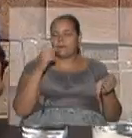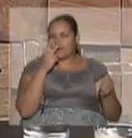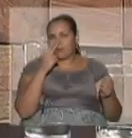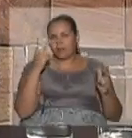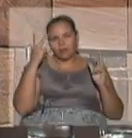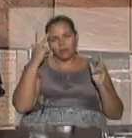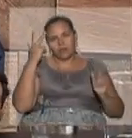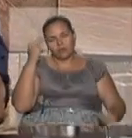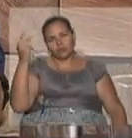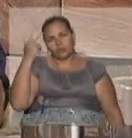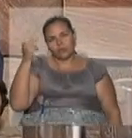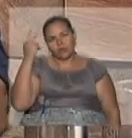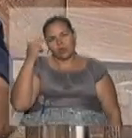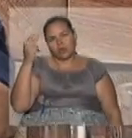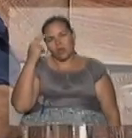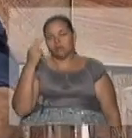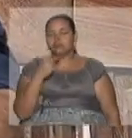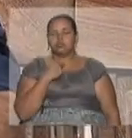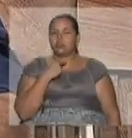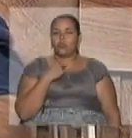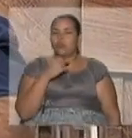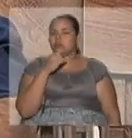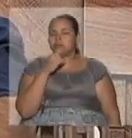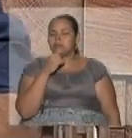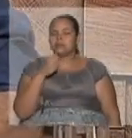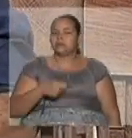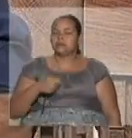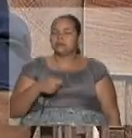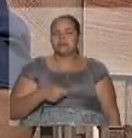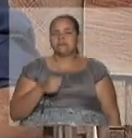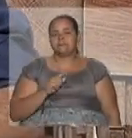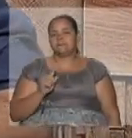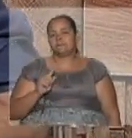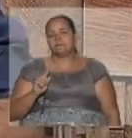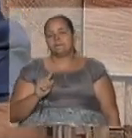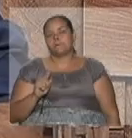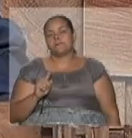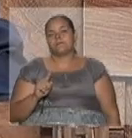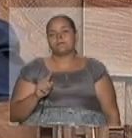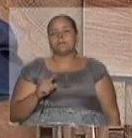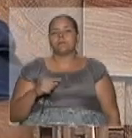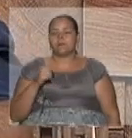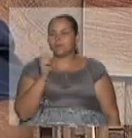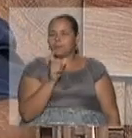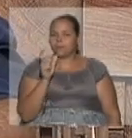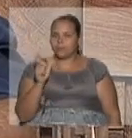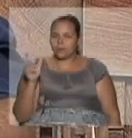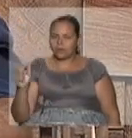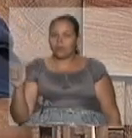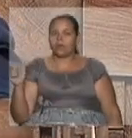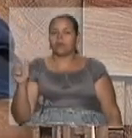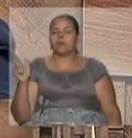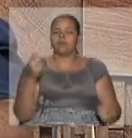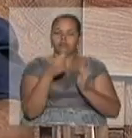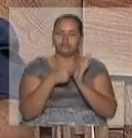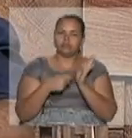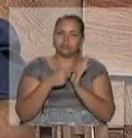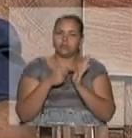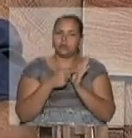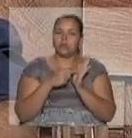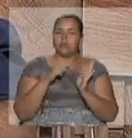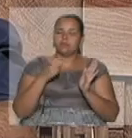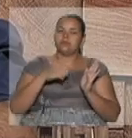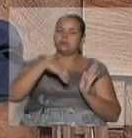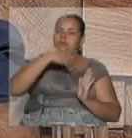que estar encaixado, não pode ser uma coisa forçada, né? A métrica, a palavra também ter uma nota,